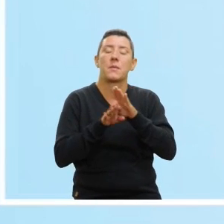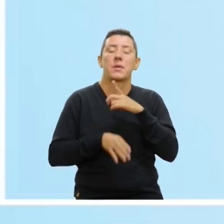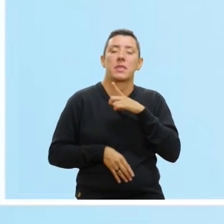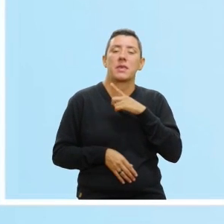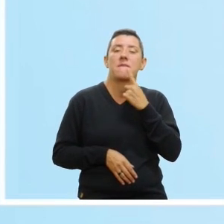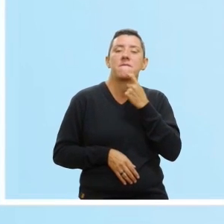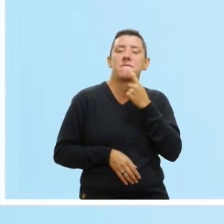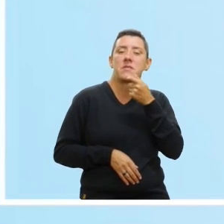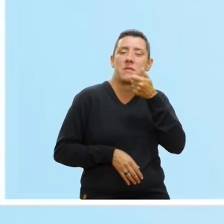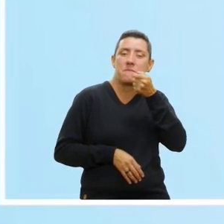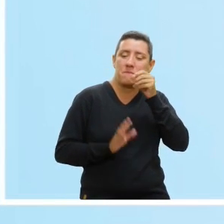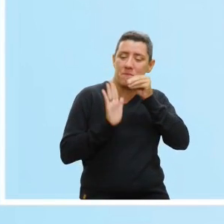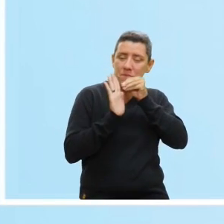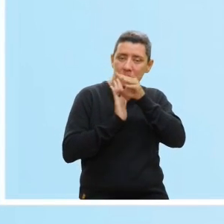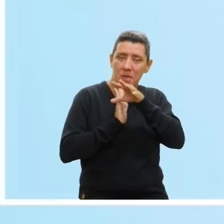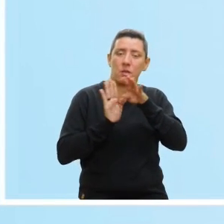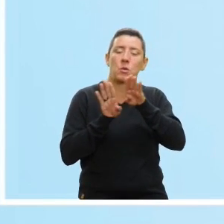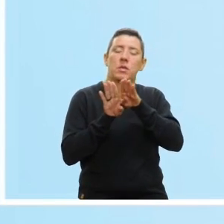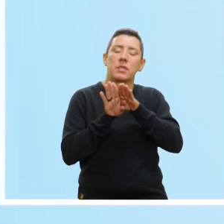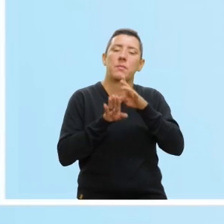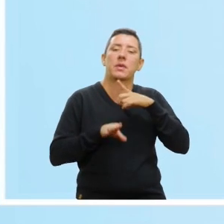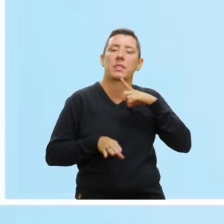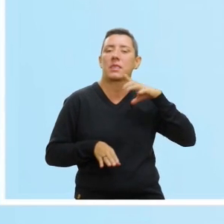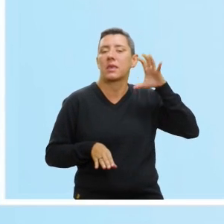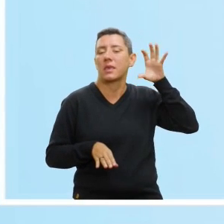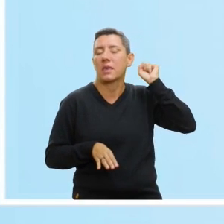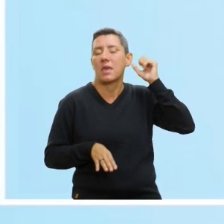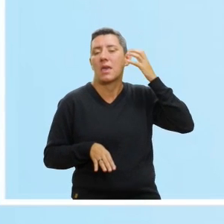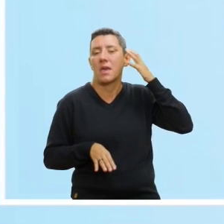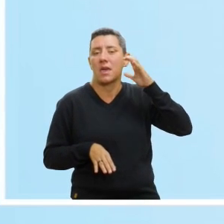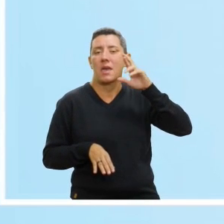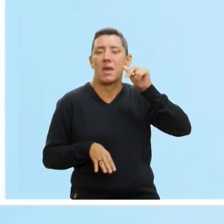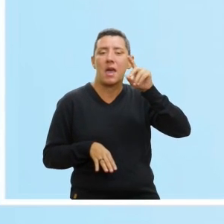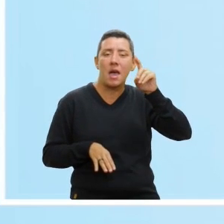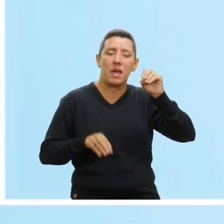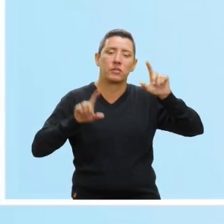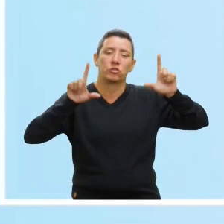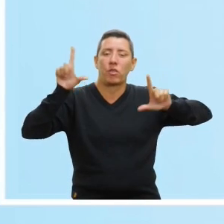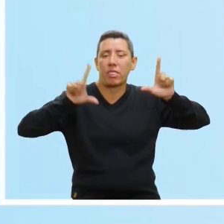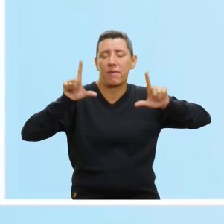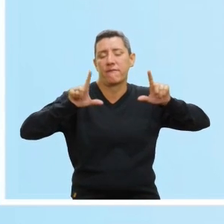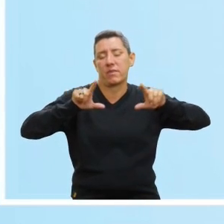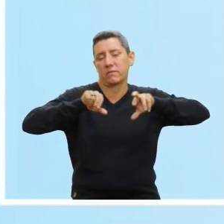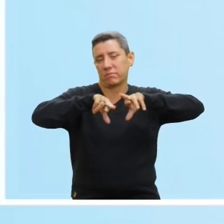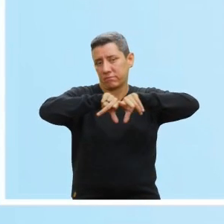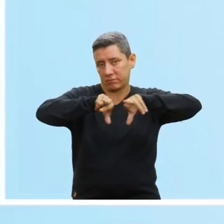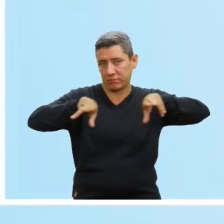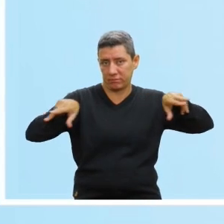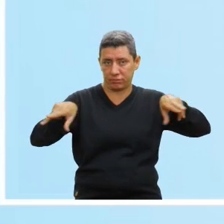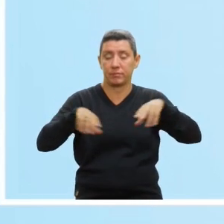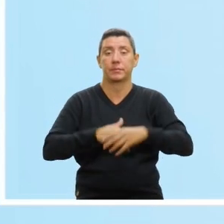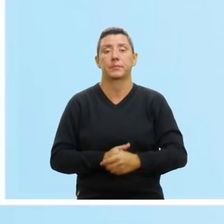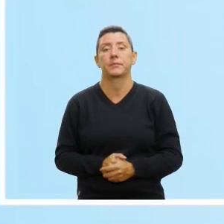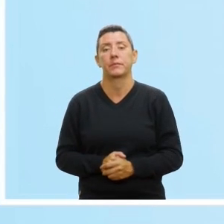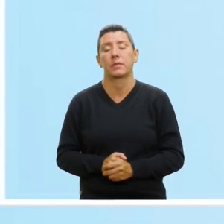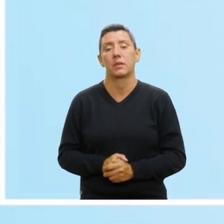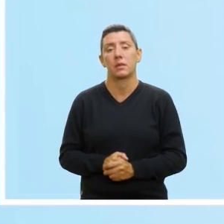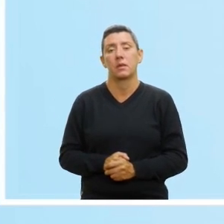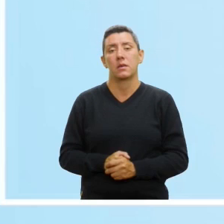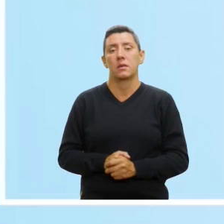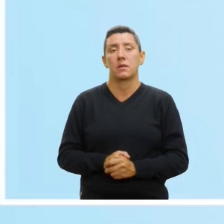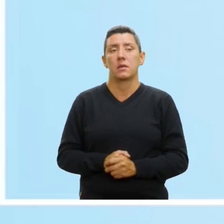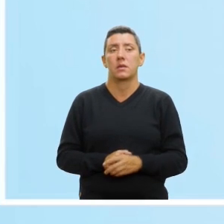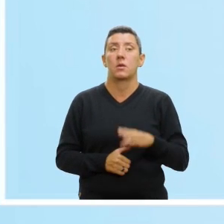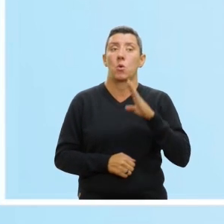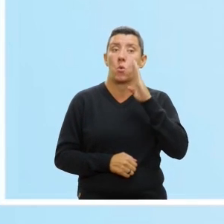entram as ondas de rádio, né, utilizadas para rádio, TV, FM, AM, etc. E o ponto que eu queria